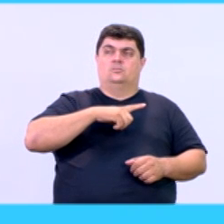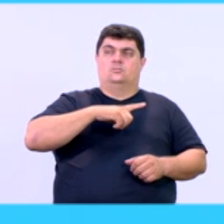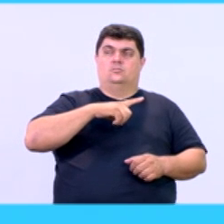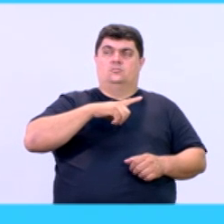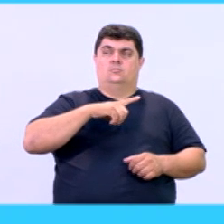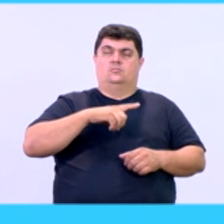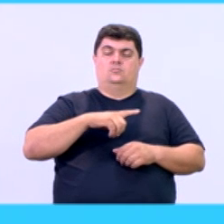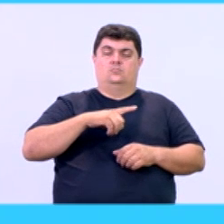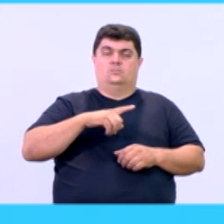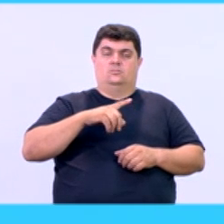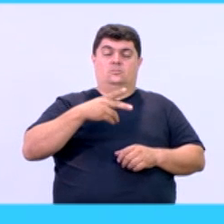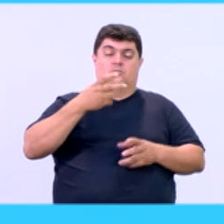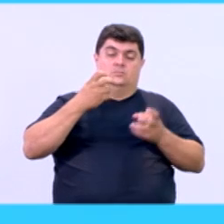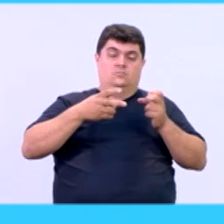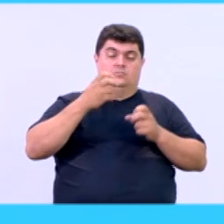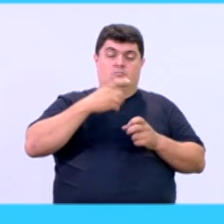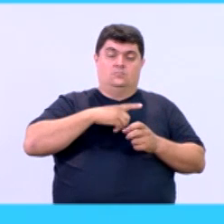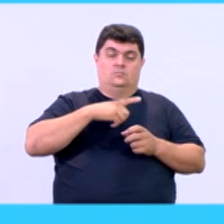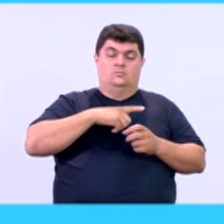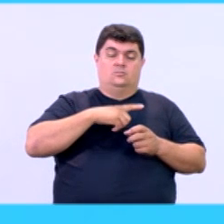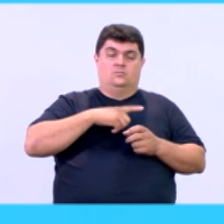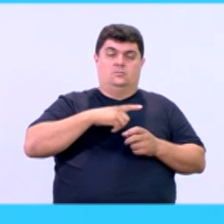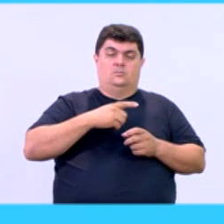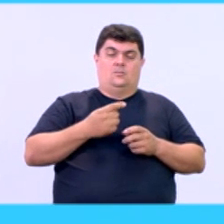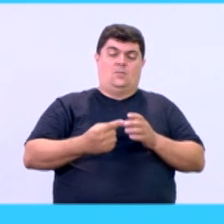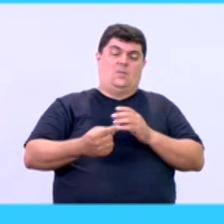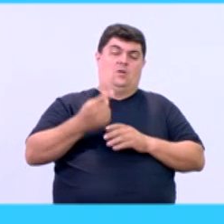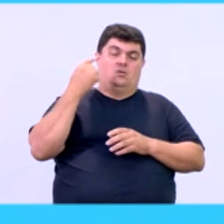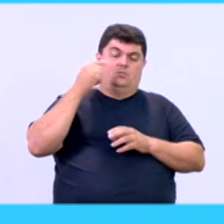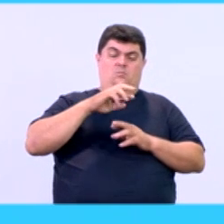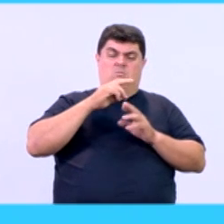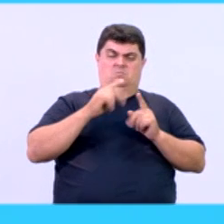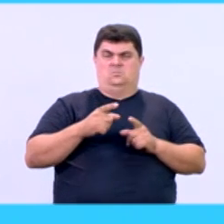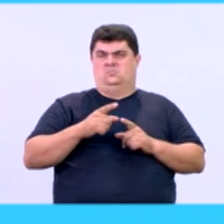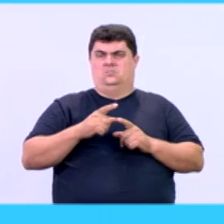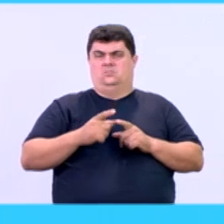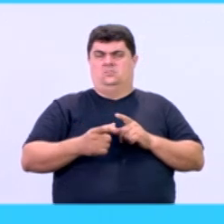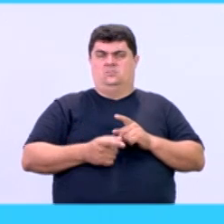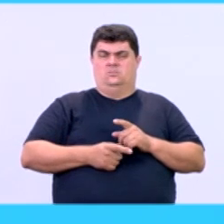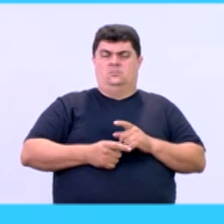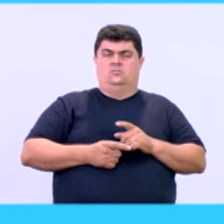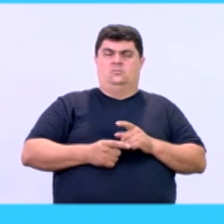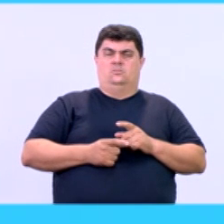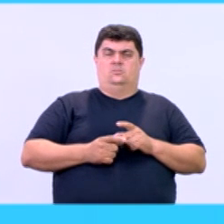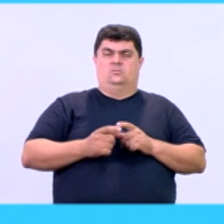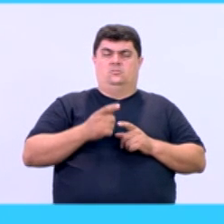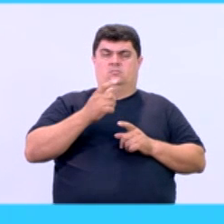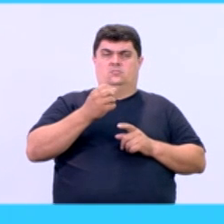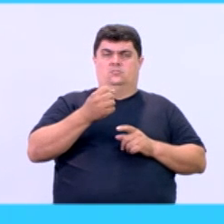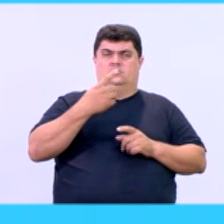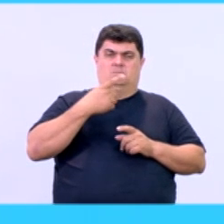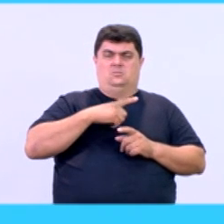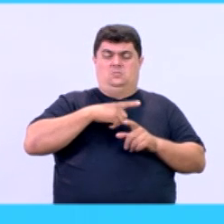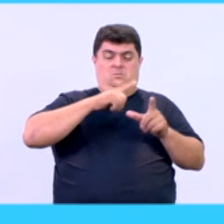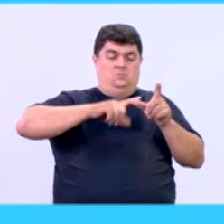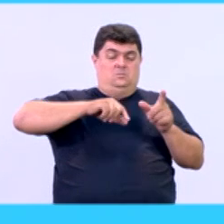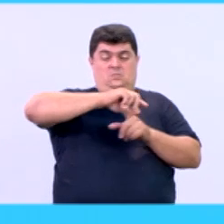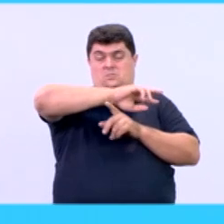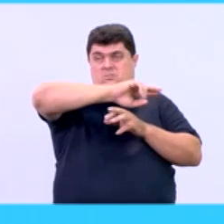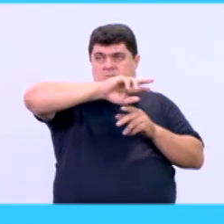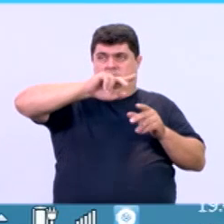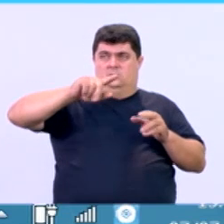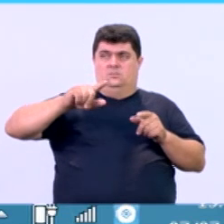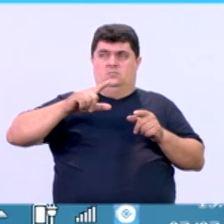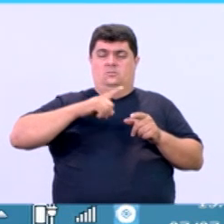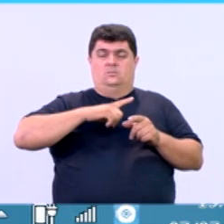Percebem aqui que eu estou num fundo diferenciado, tá? Com as letras diferenciadas.